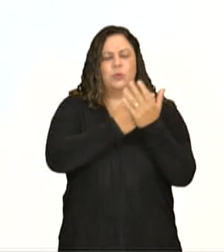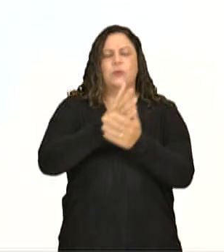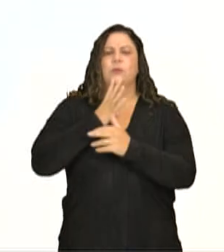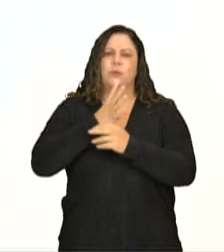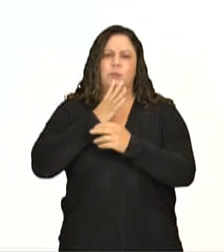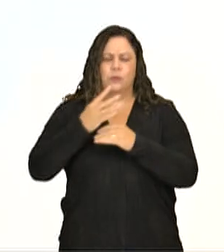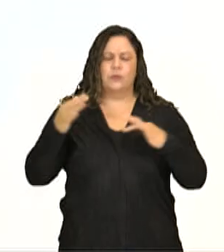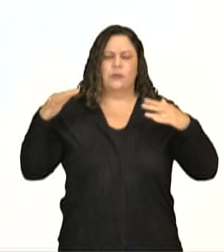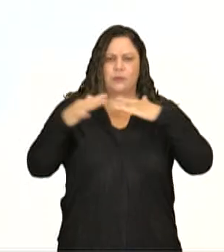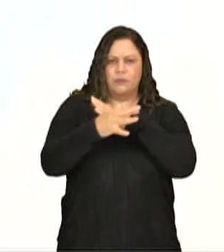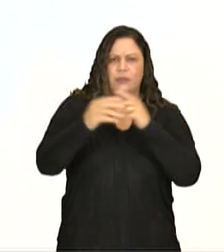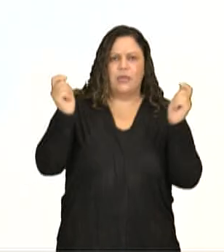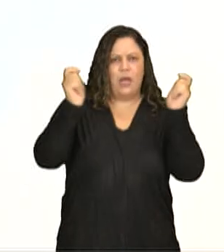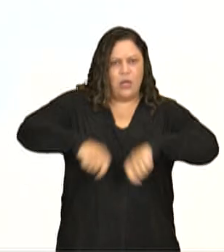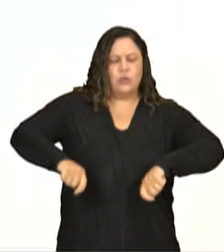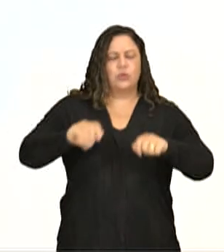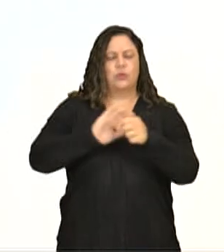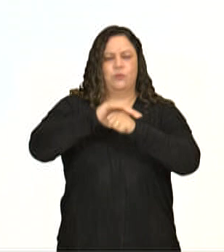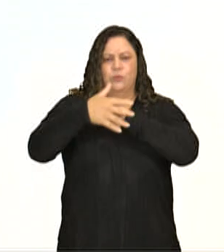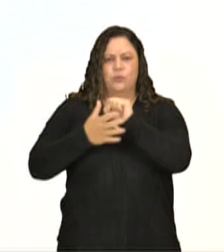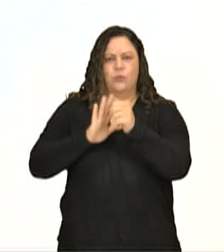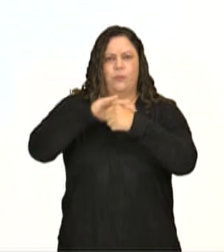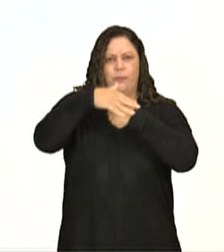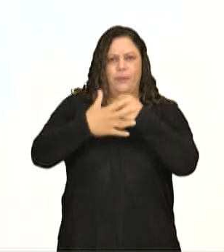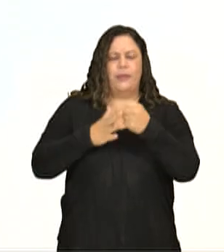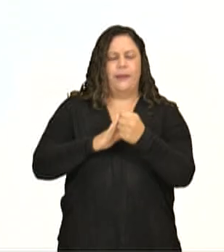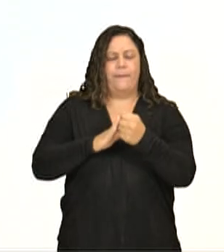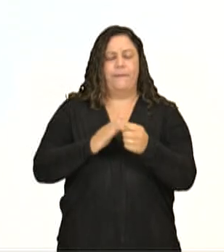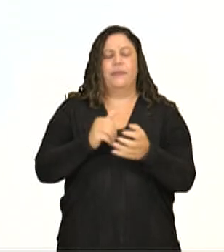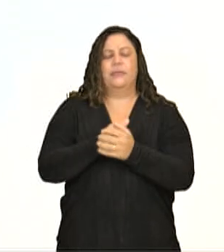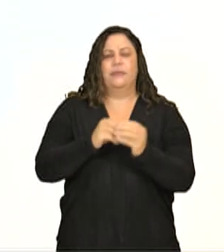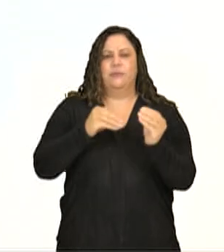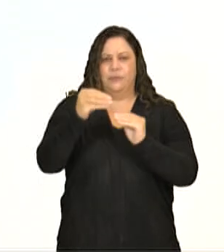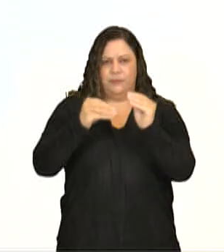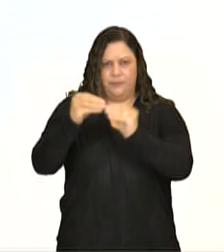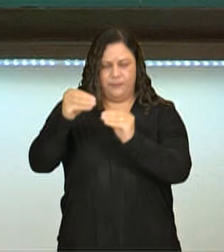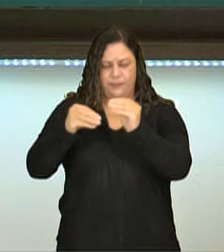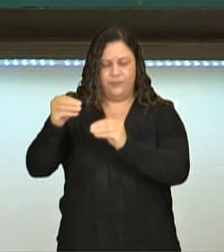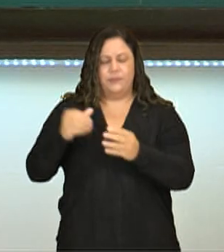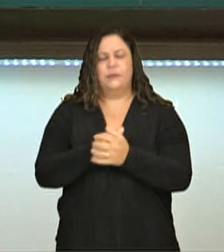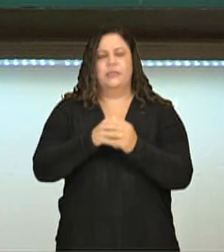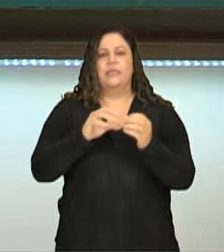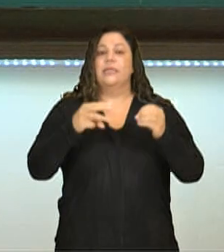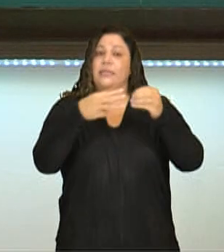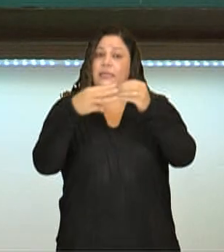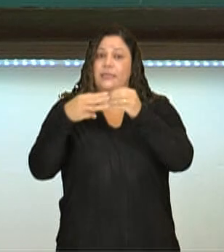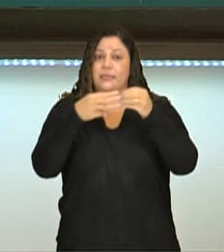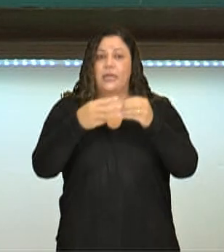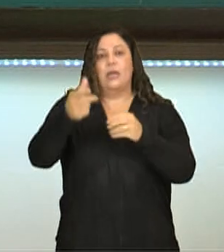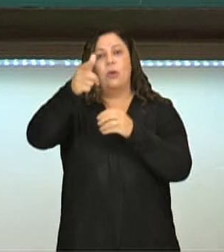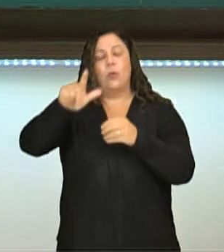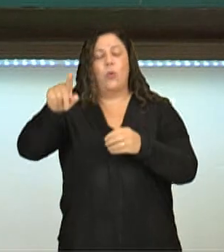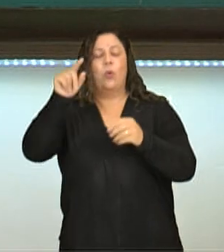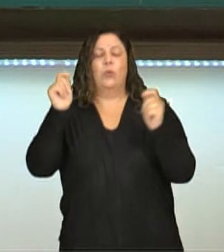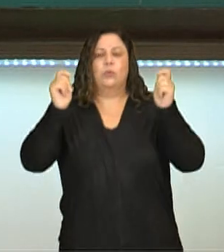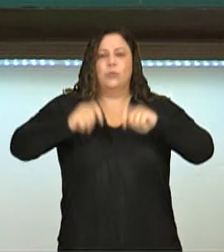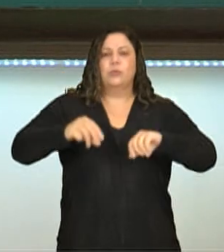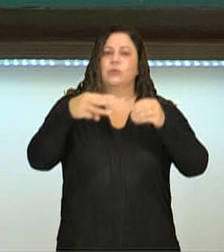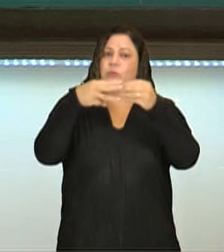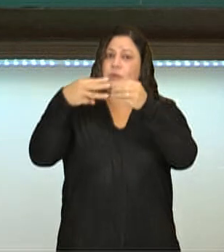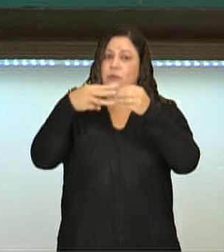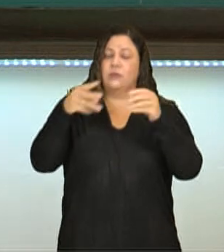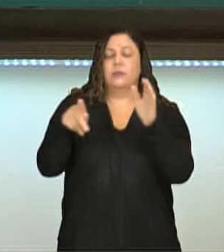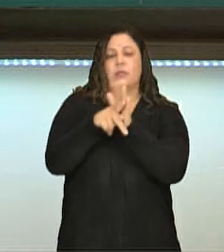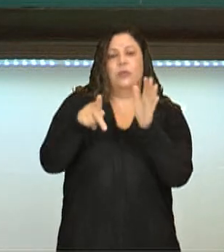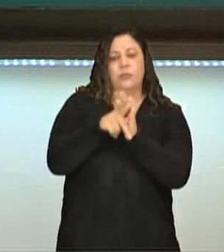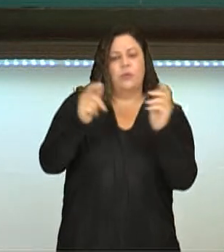de energia como uma das formas das substâncias atravessarem a membrana plasmática da célula. Então, é uma outra opção que a célula tem para ser feito, porém